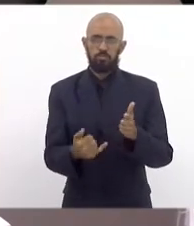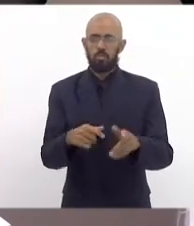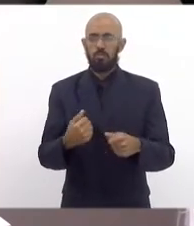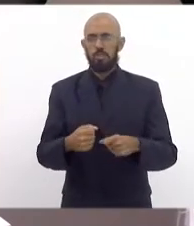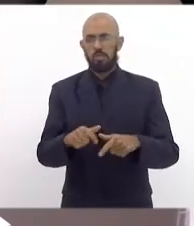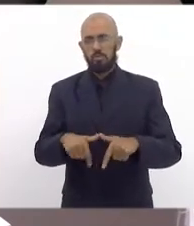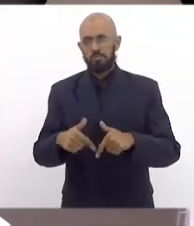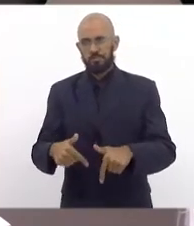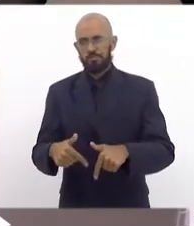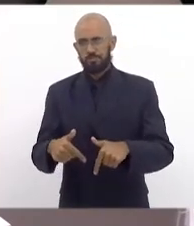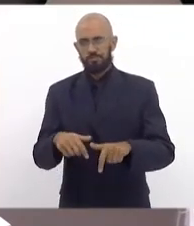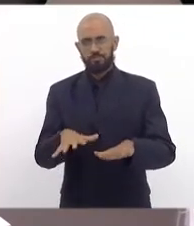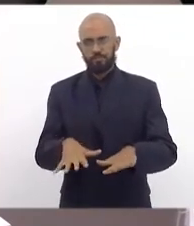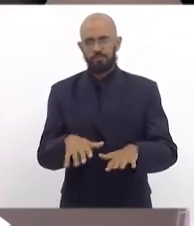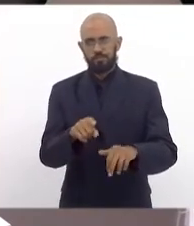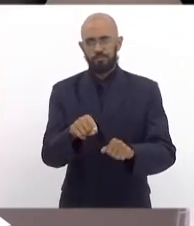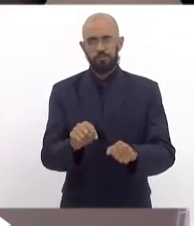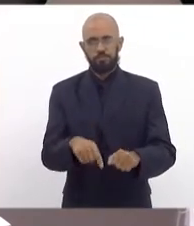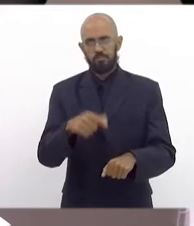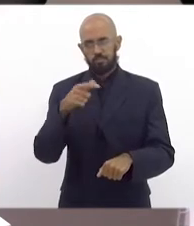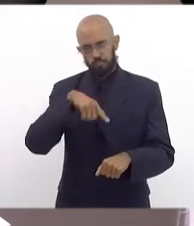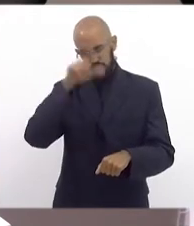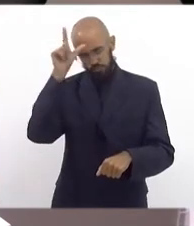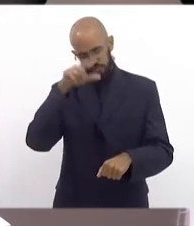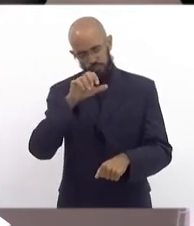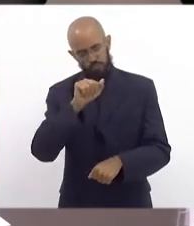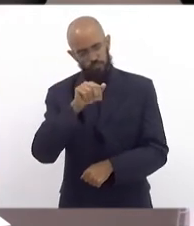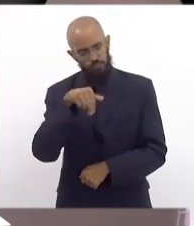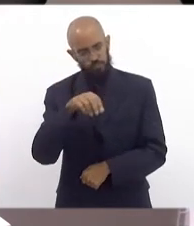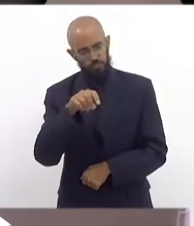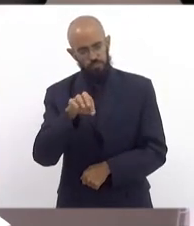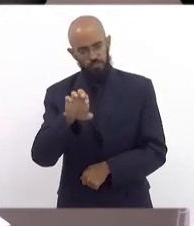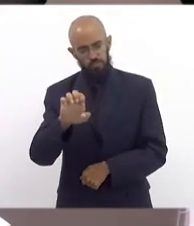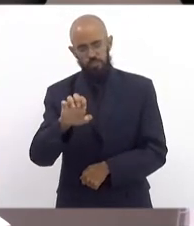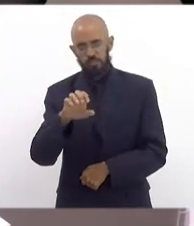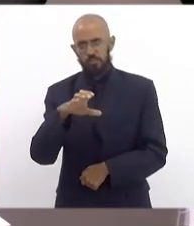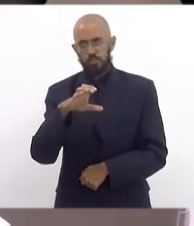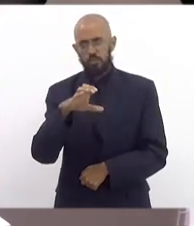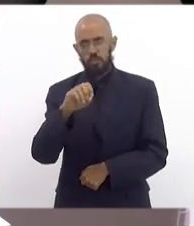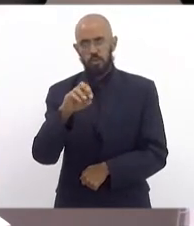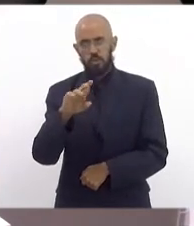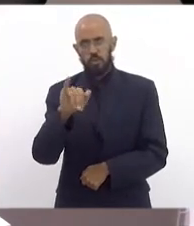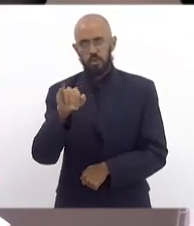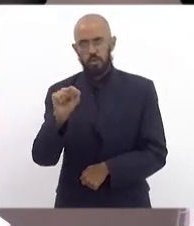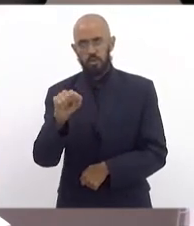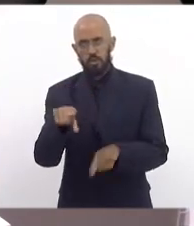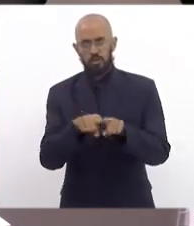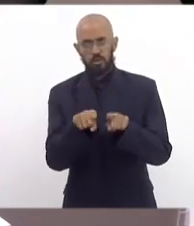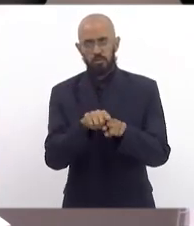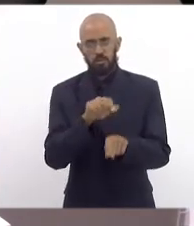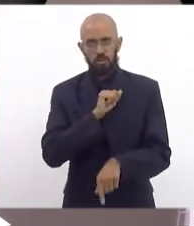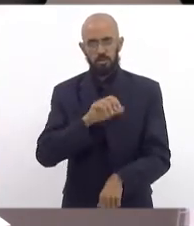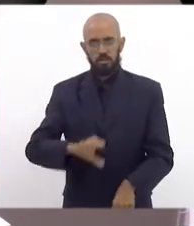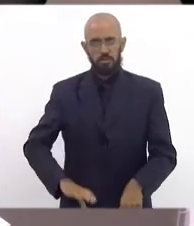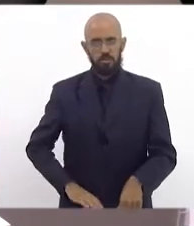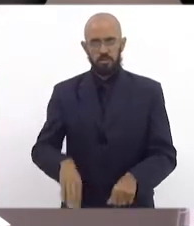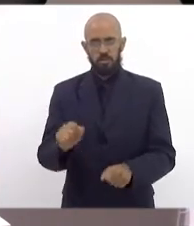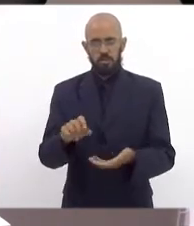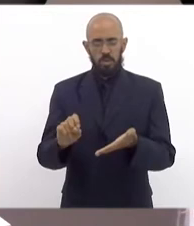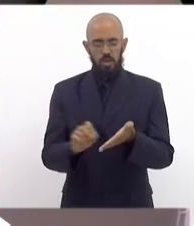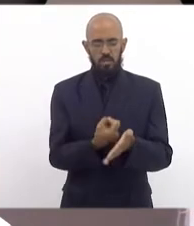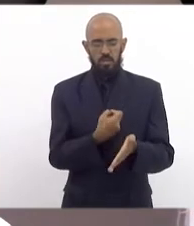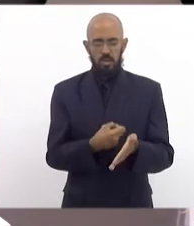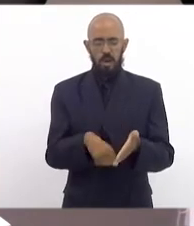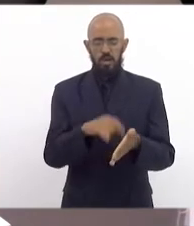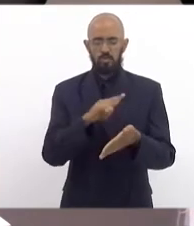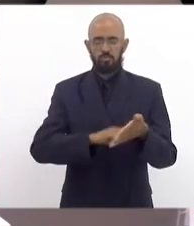iniciativa do deputado Luiz Paulo de André Correia e do siciliano e outro e a se subscreveram esse projeto de